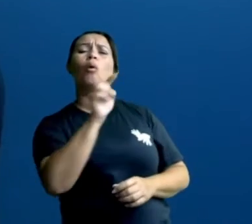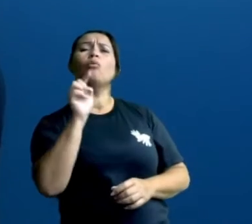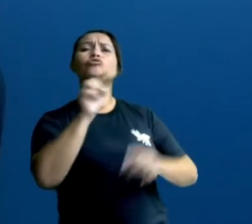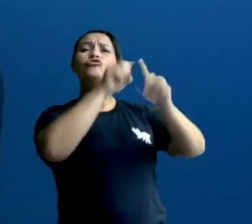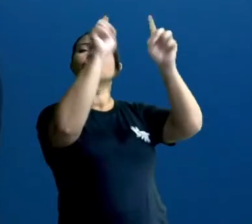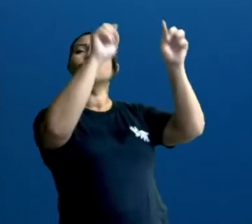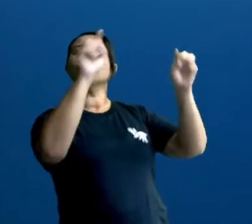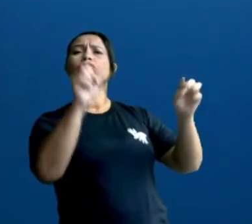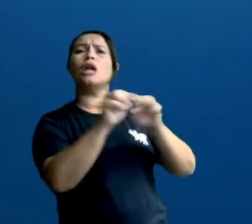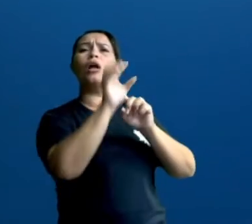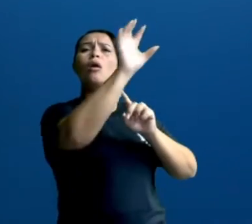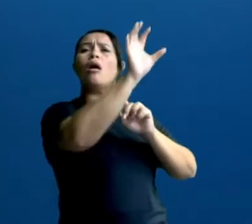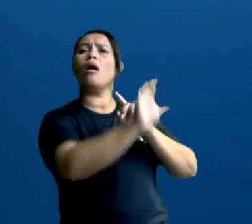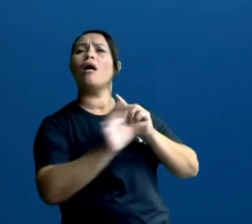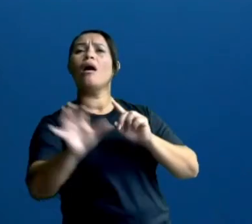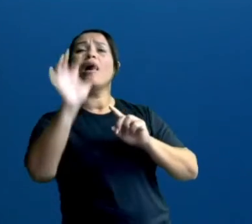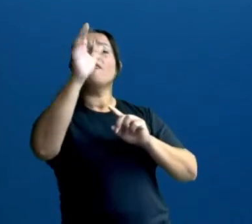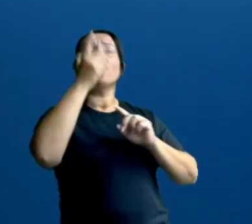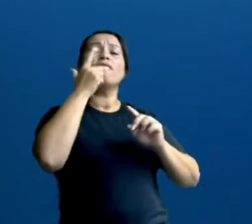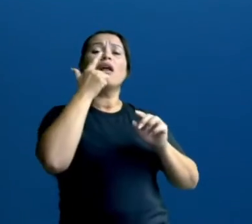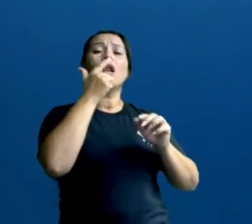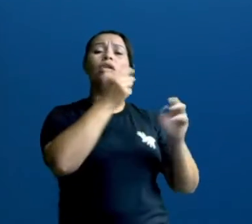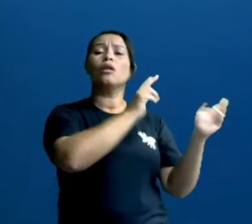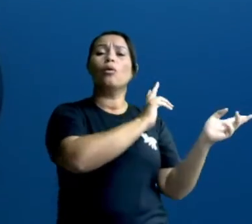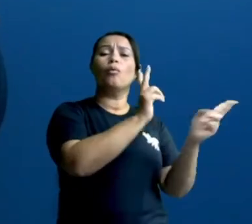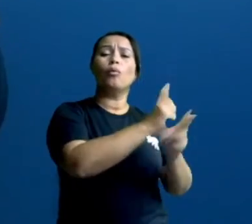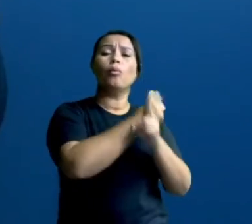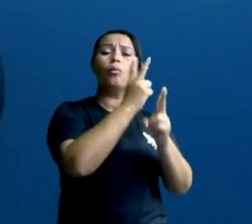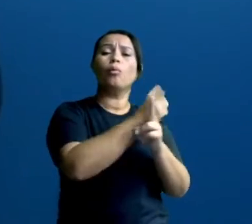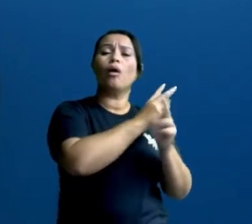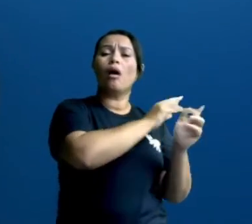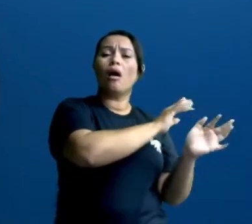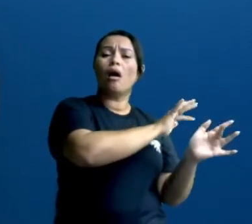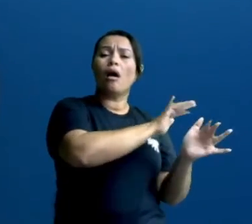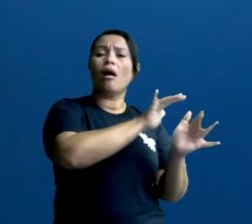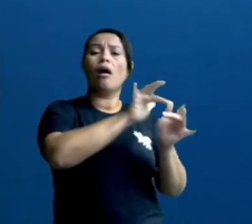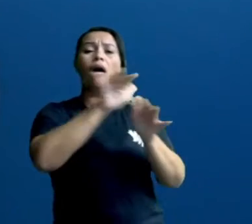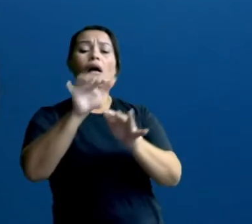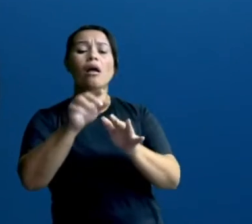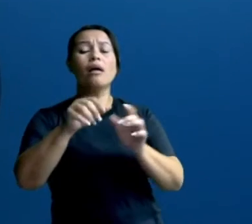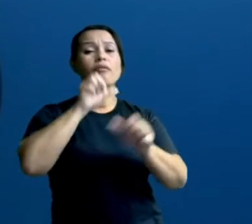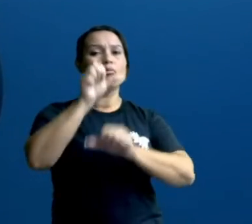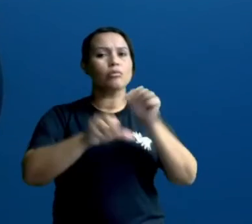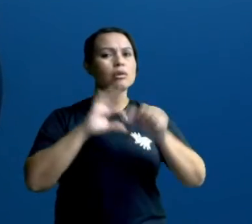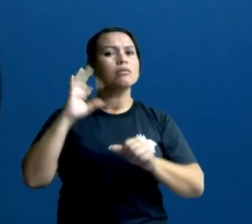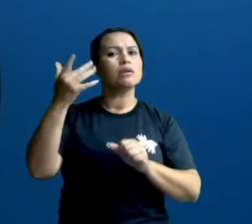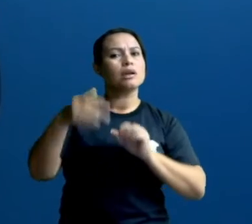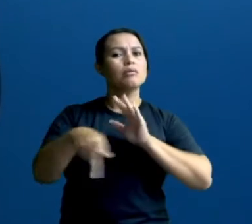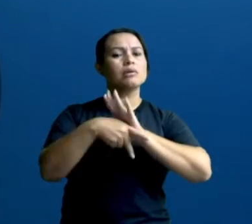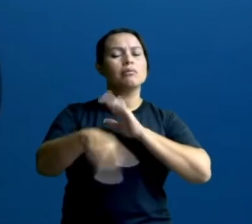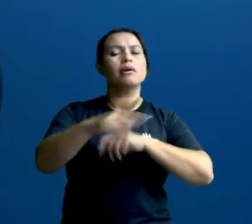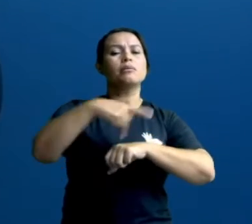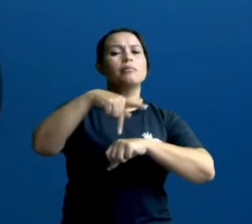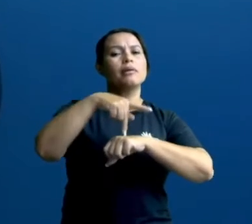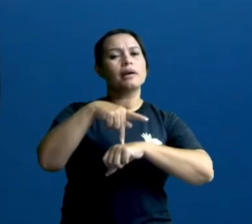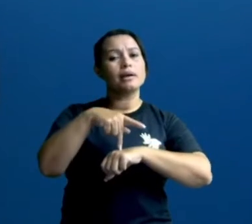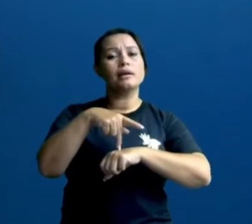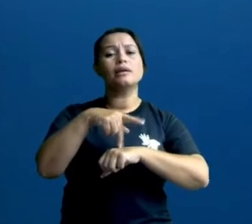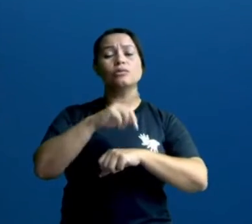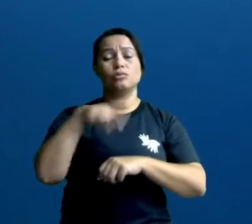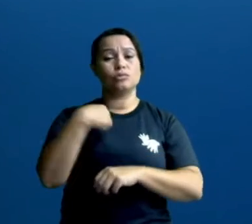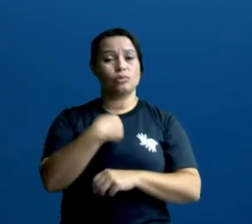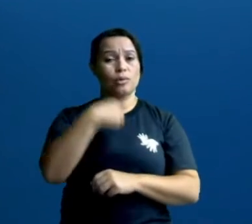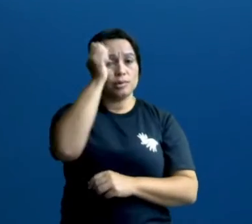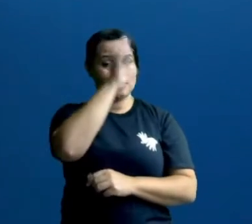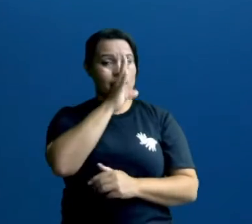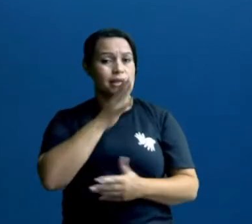que estão se deslocando E aí vão alterando o clima até no nosso país né no mundo e no nosso país mas ela Fala